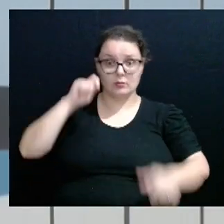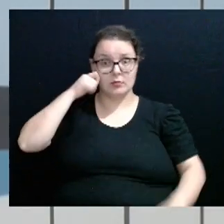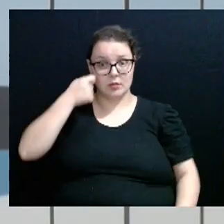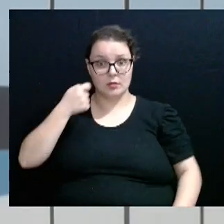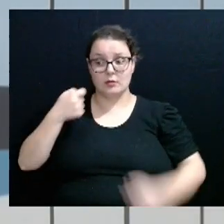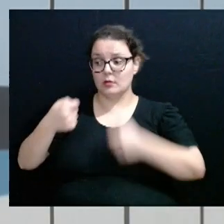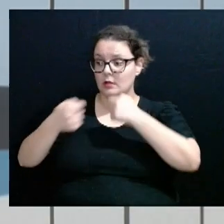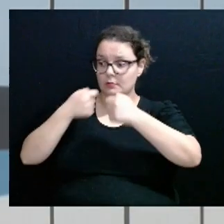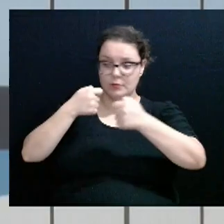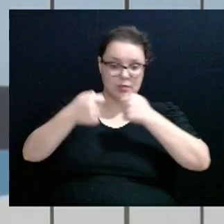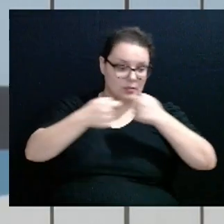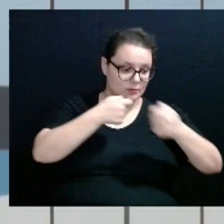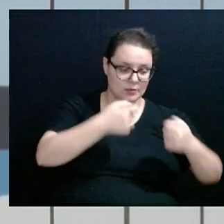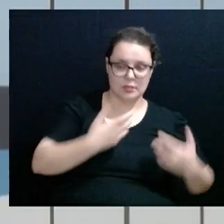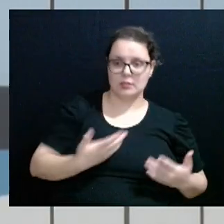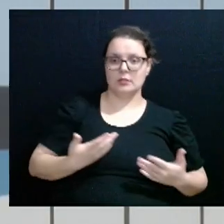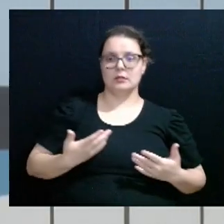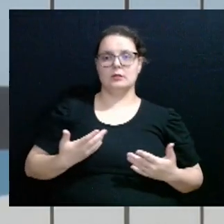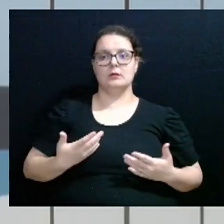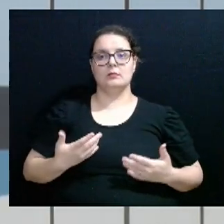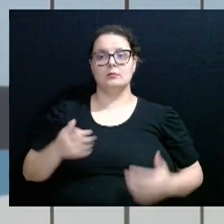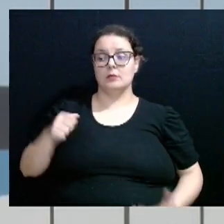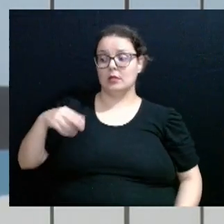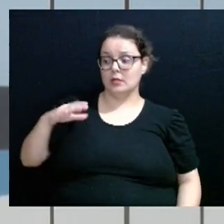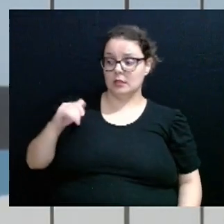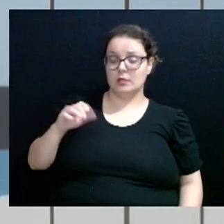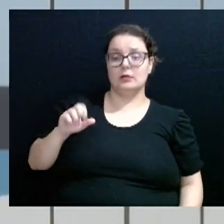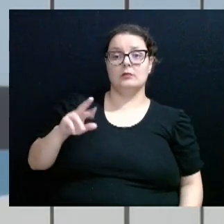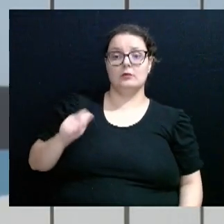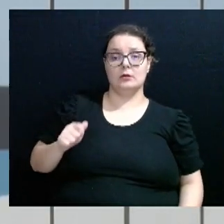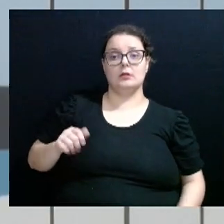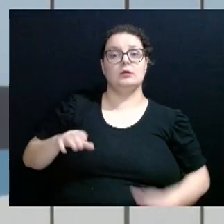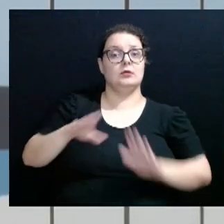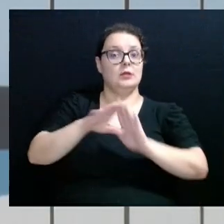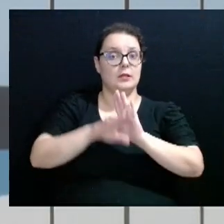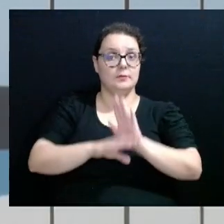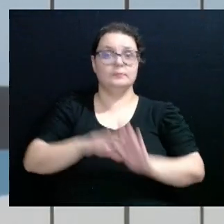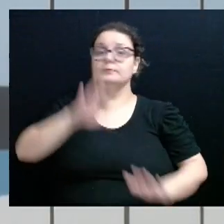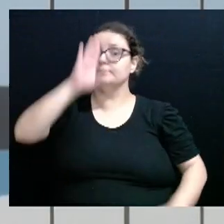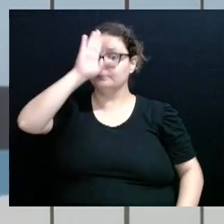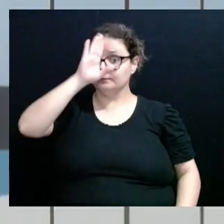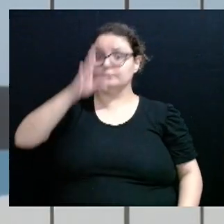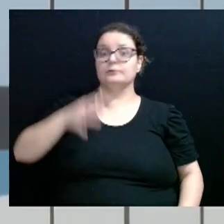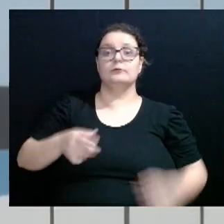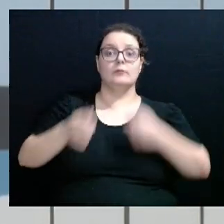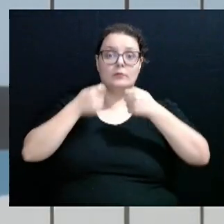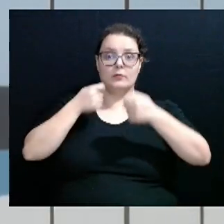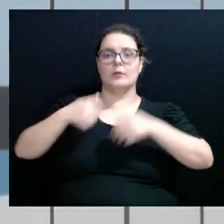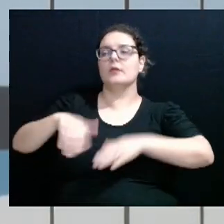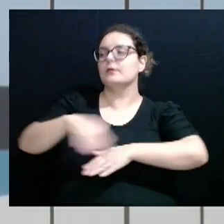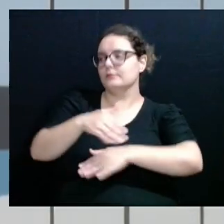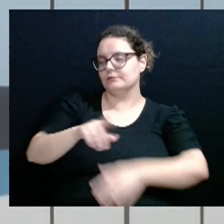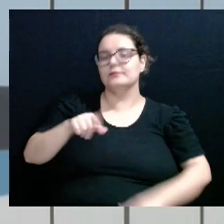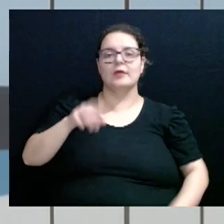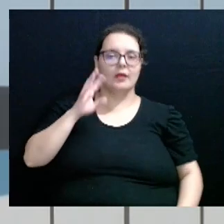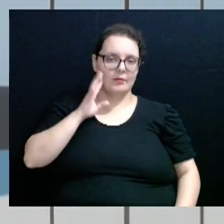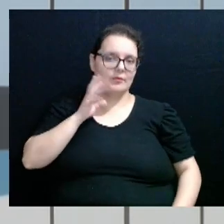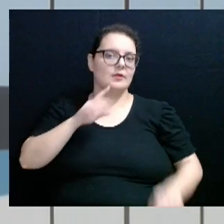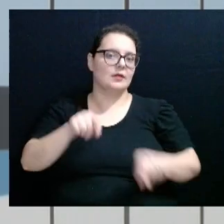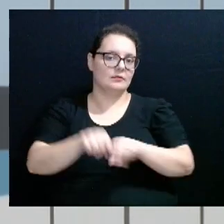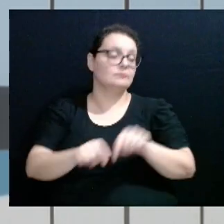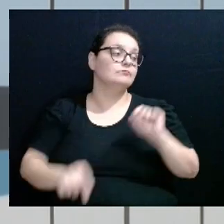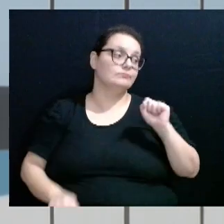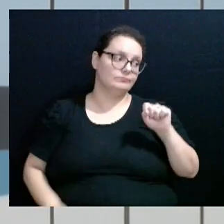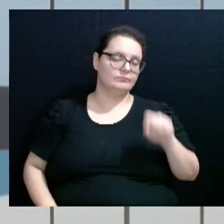para serem âncoras de programa, e principalmente para ser repórteres de rua, que é muito legal também. Então, acho que tem um movimento